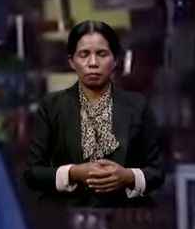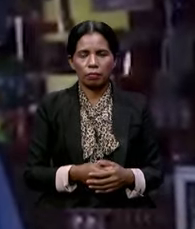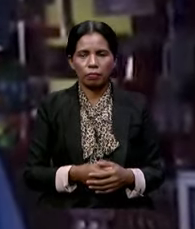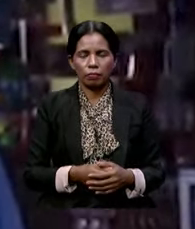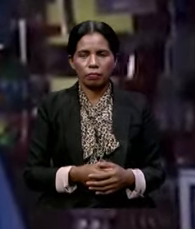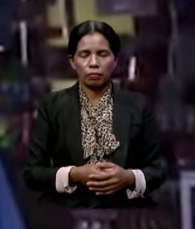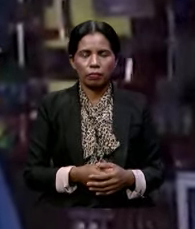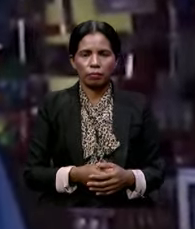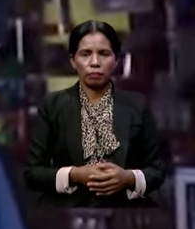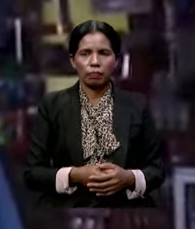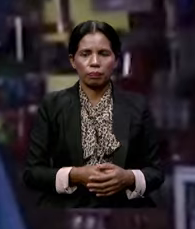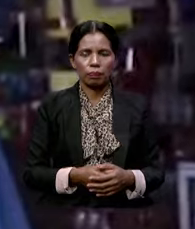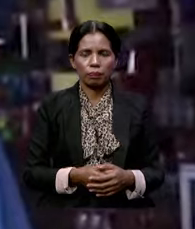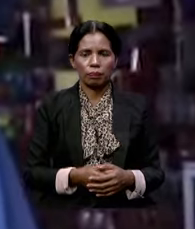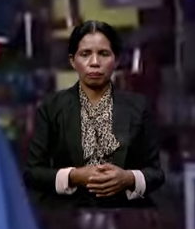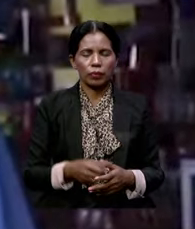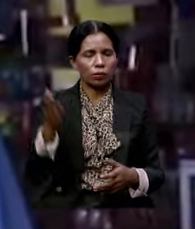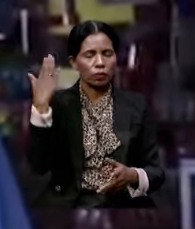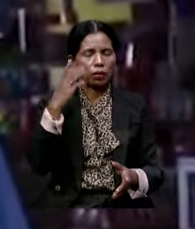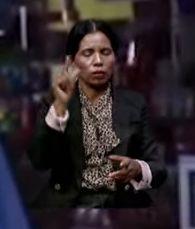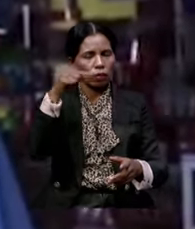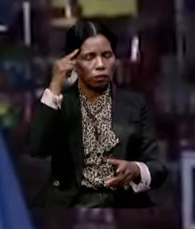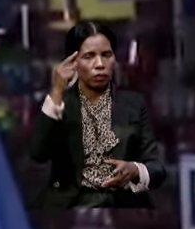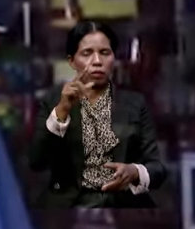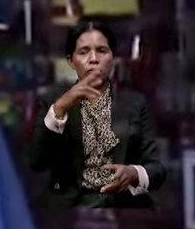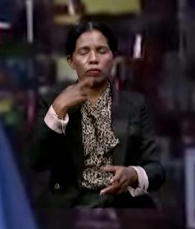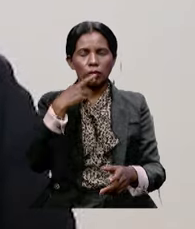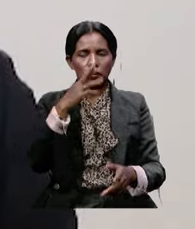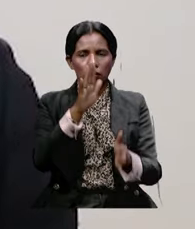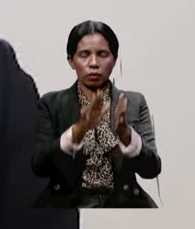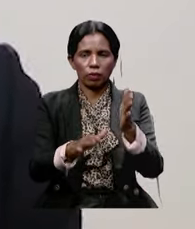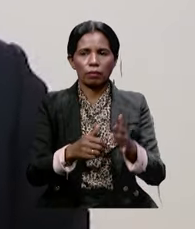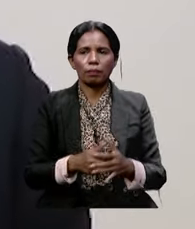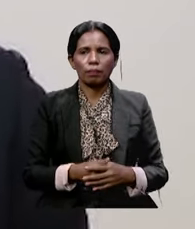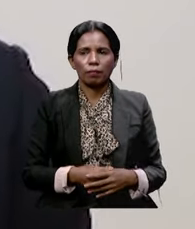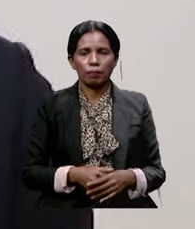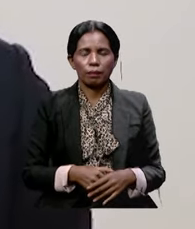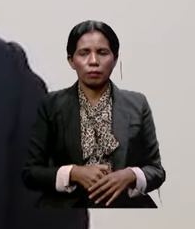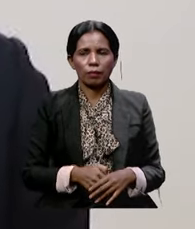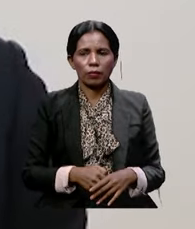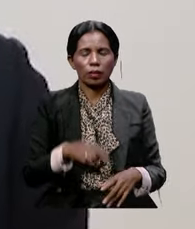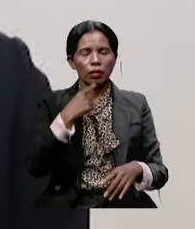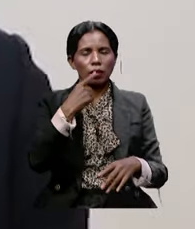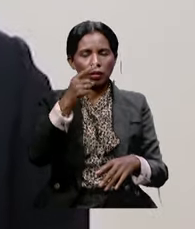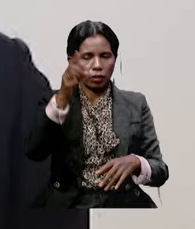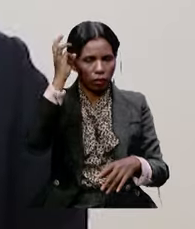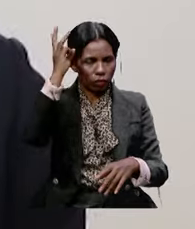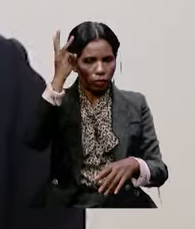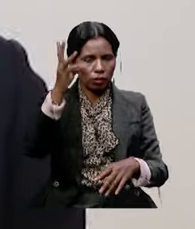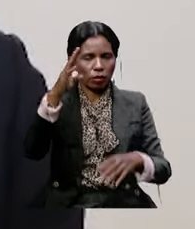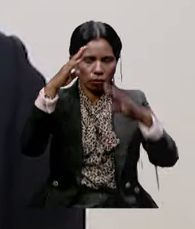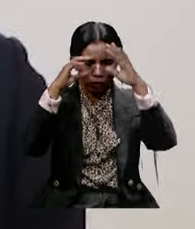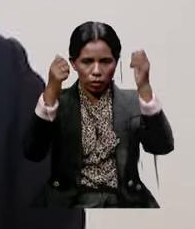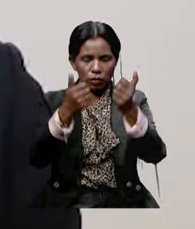Kari antes ne gobierno de Diana Ford ne pone se tu. Kari ya lo da. Hatamba preocupação ne